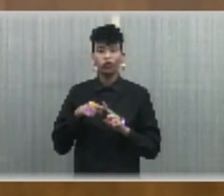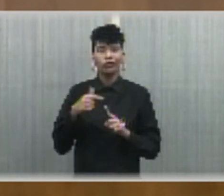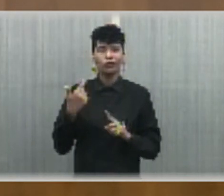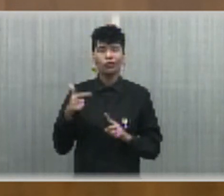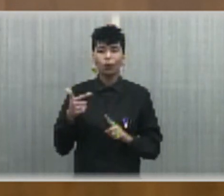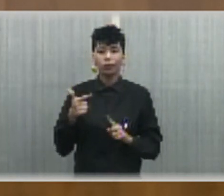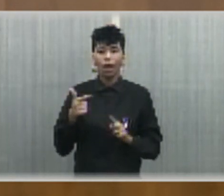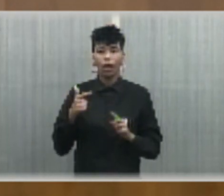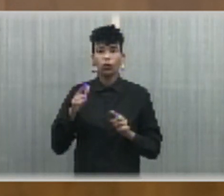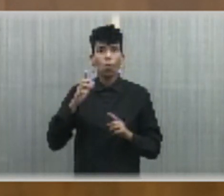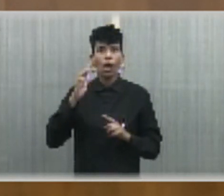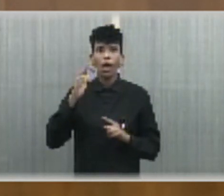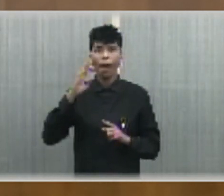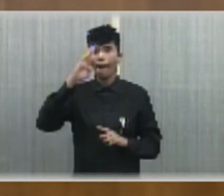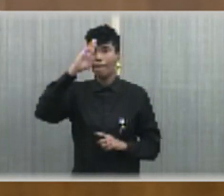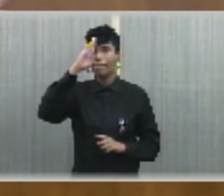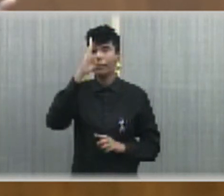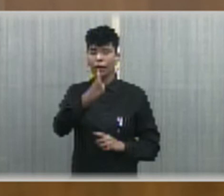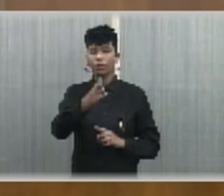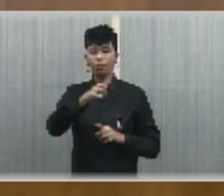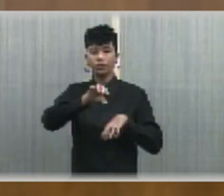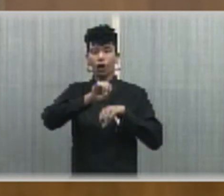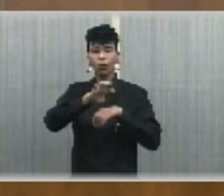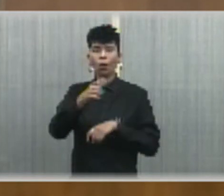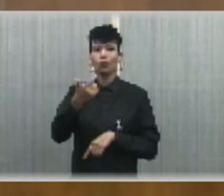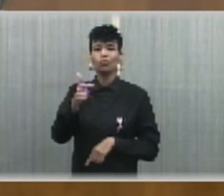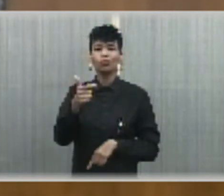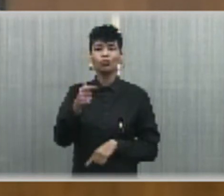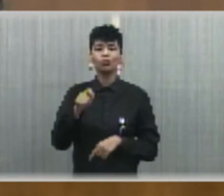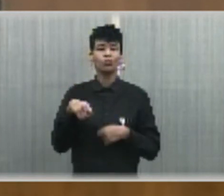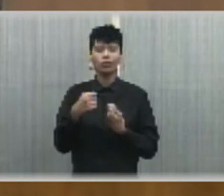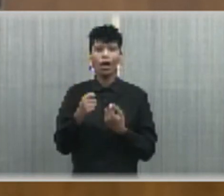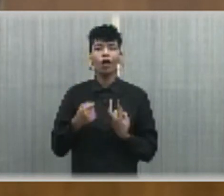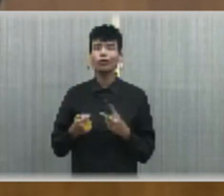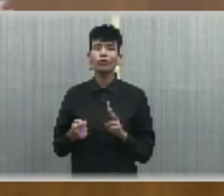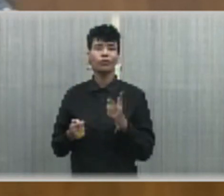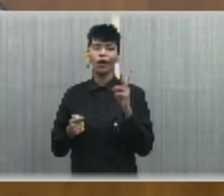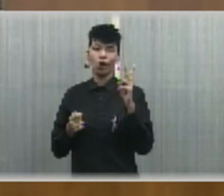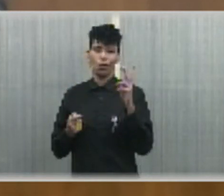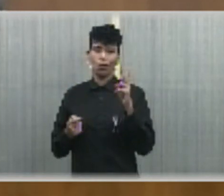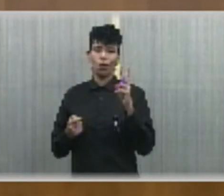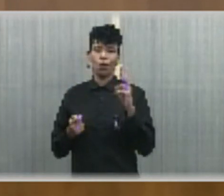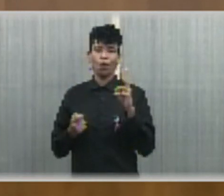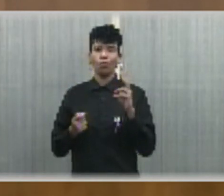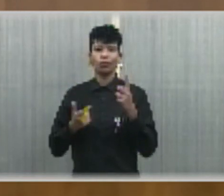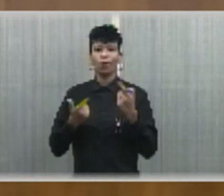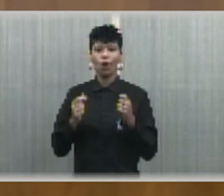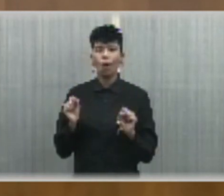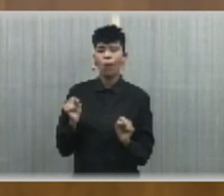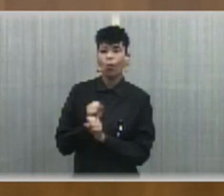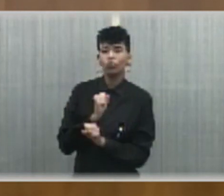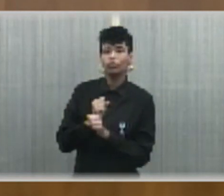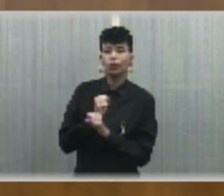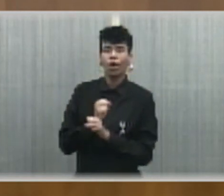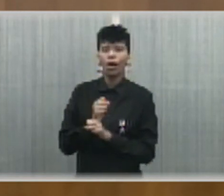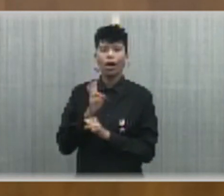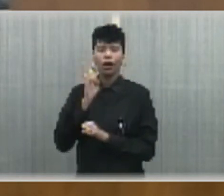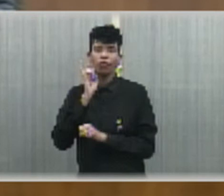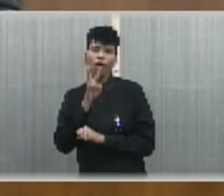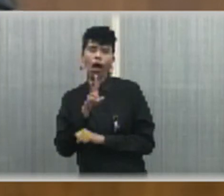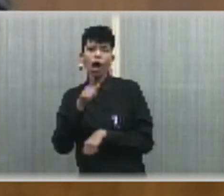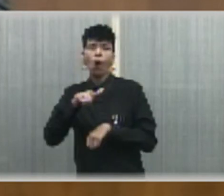prioridade. Então, não fornece, não valoriza, não equipa a UESP. A UESP já